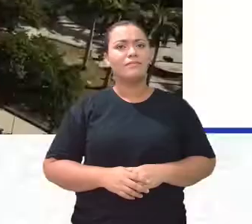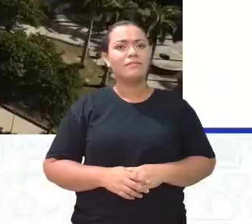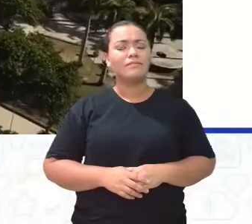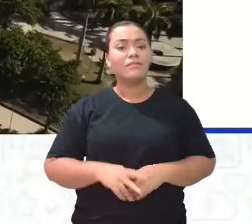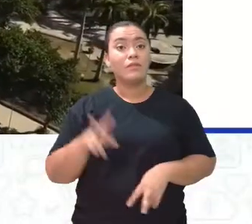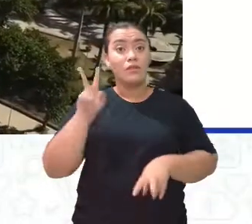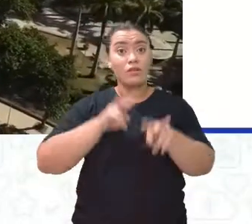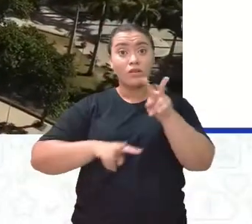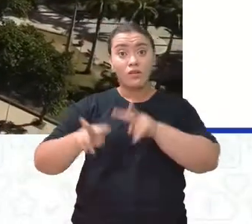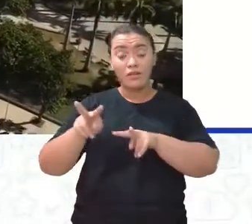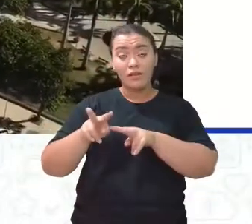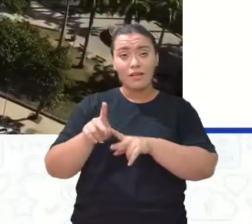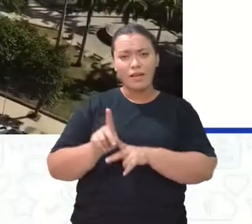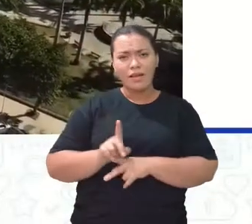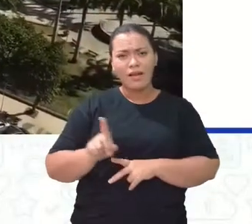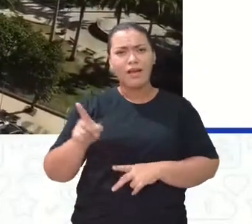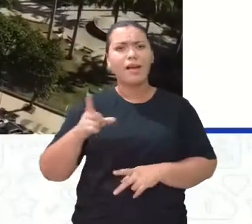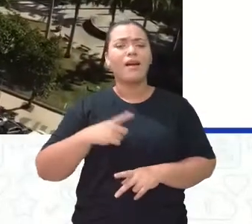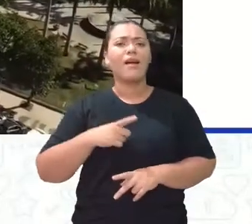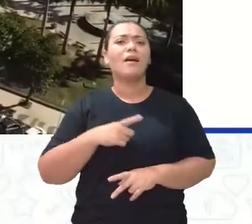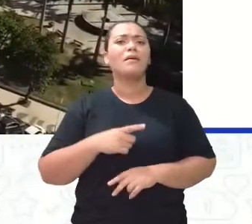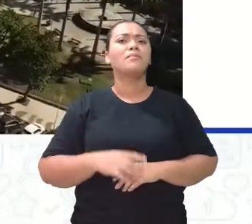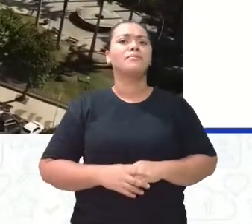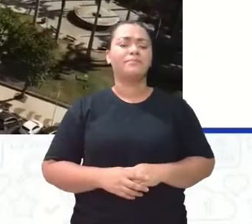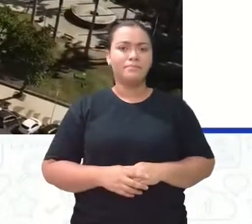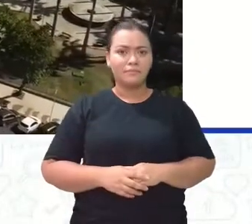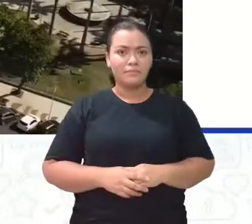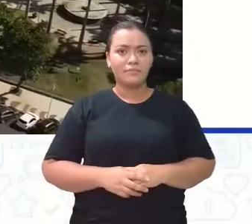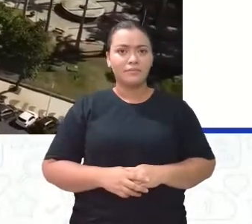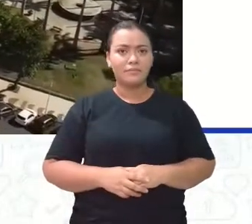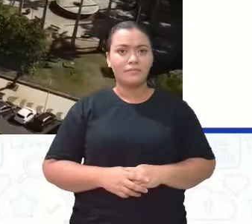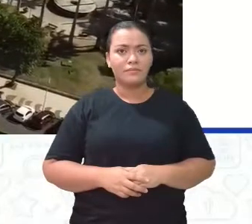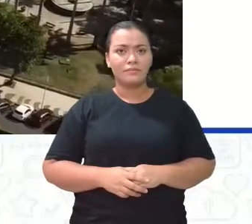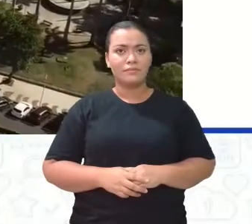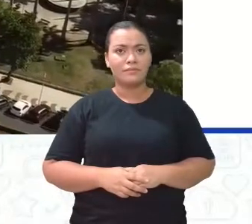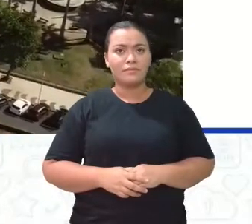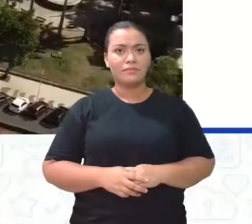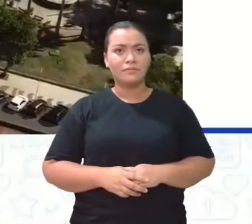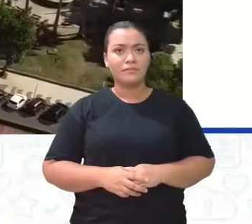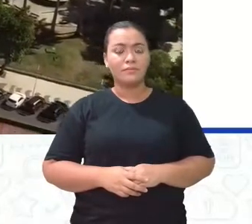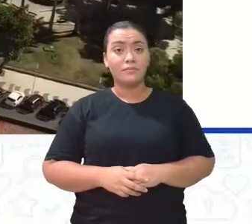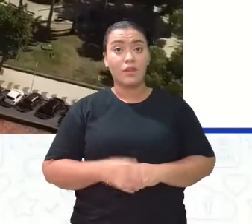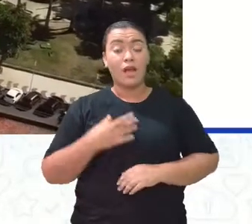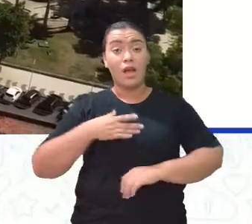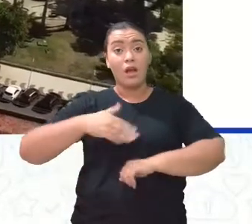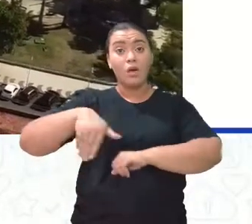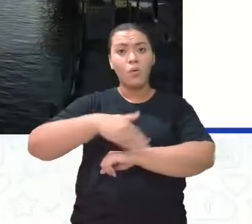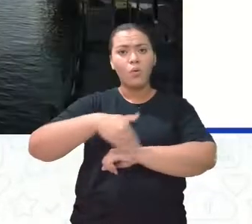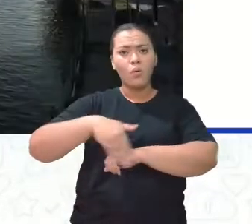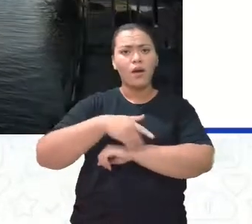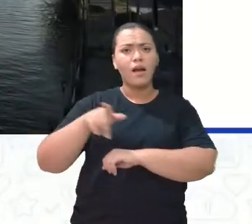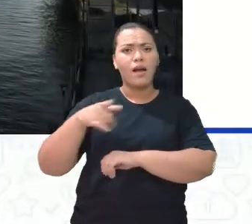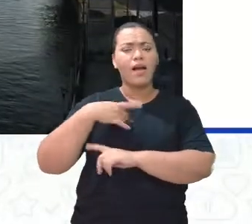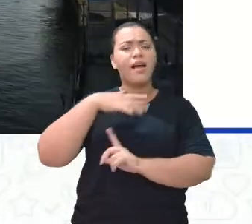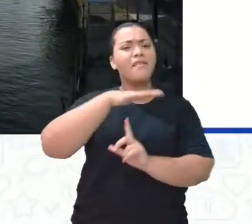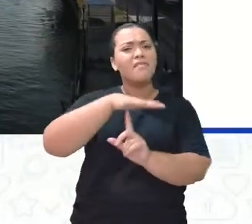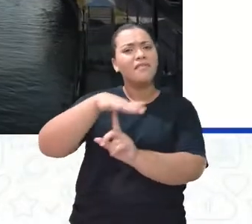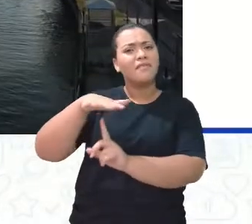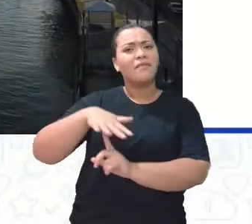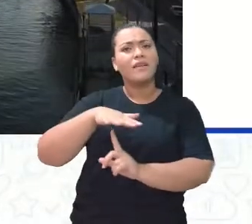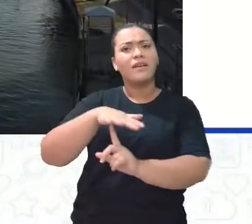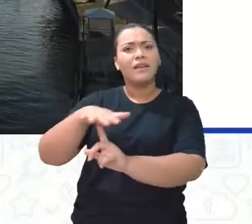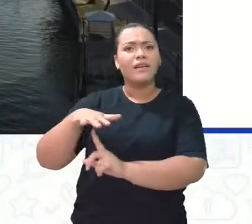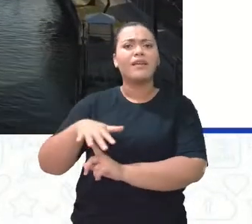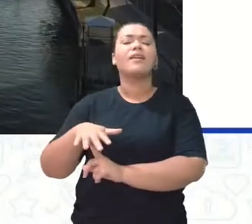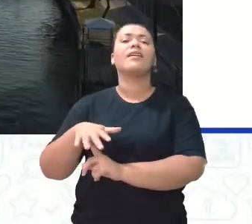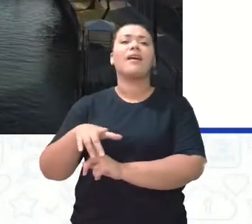Torre Malakoff, que coisa tão linda, na Rua do Bom Jesus, onde tem a feirinha nos finais